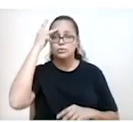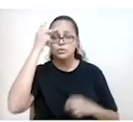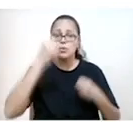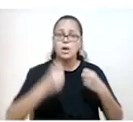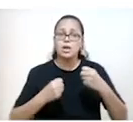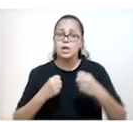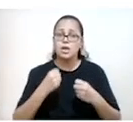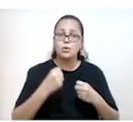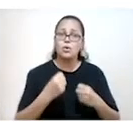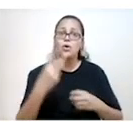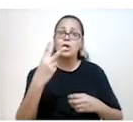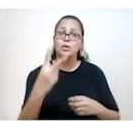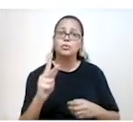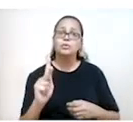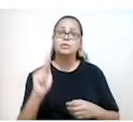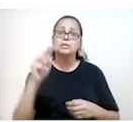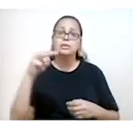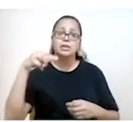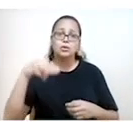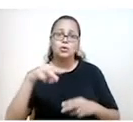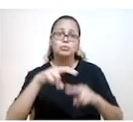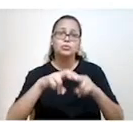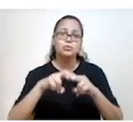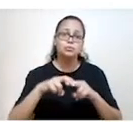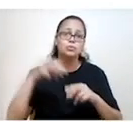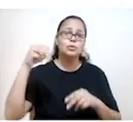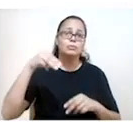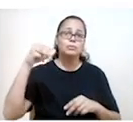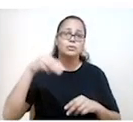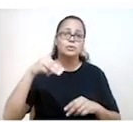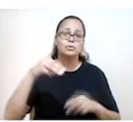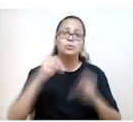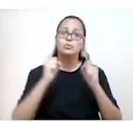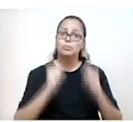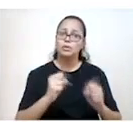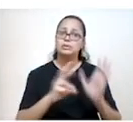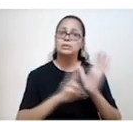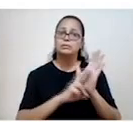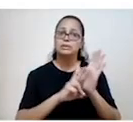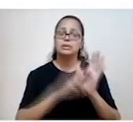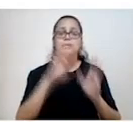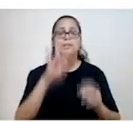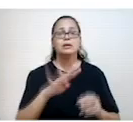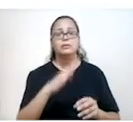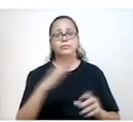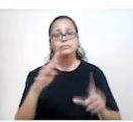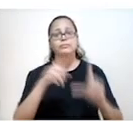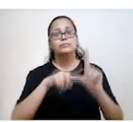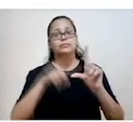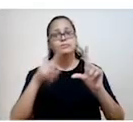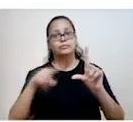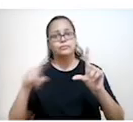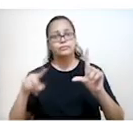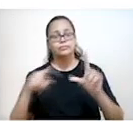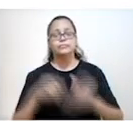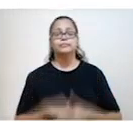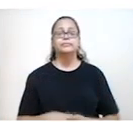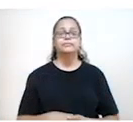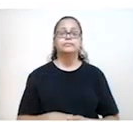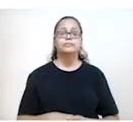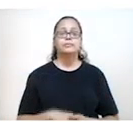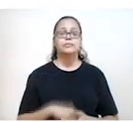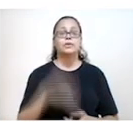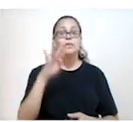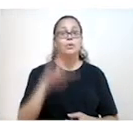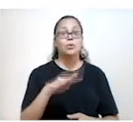a 2 km por minuto pode ser representado no quadro ou no gráfico. O quadro é esse, ó.